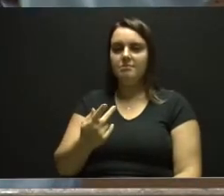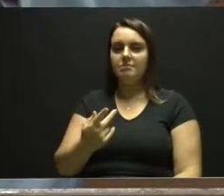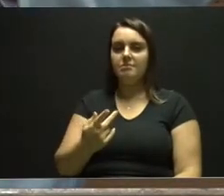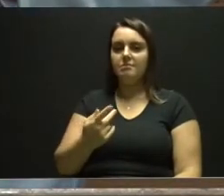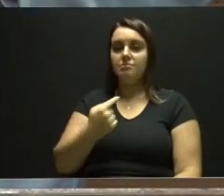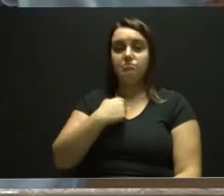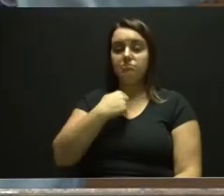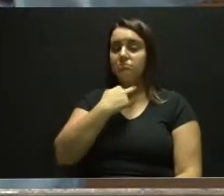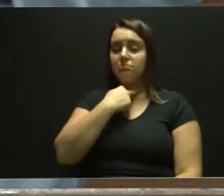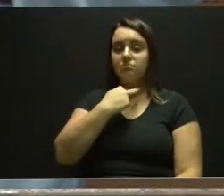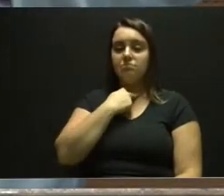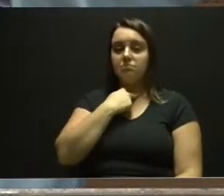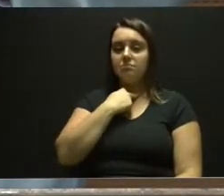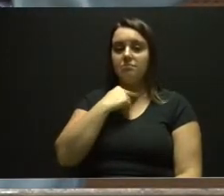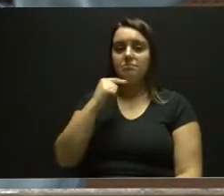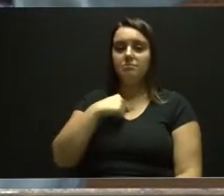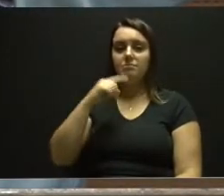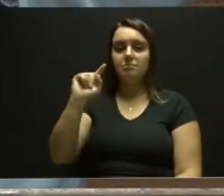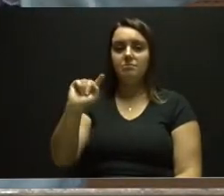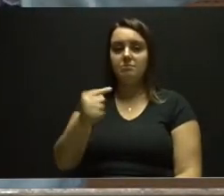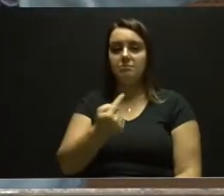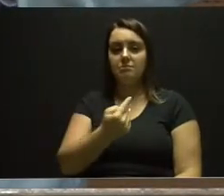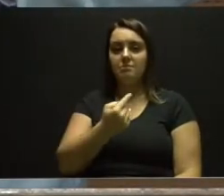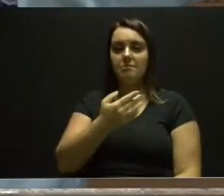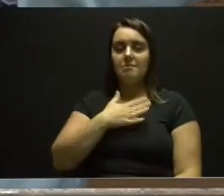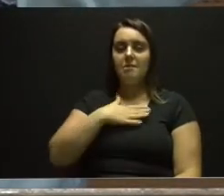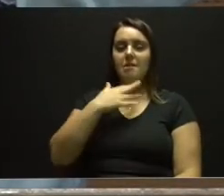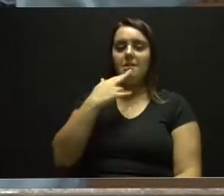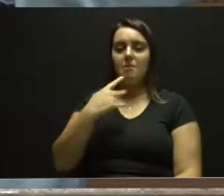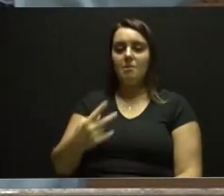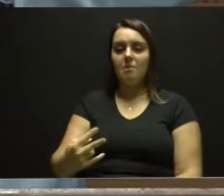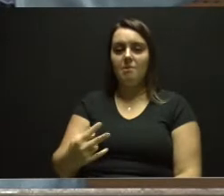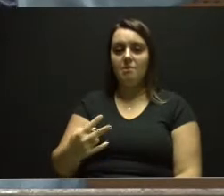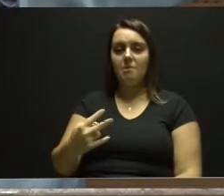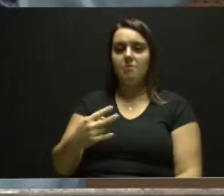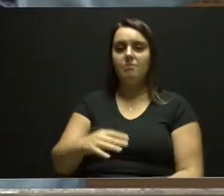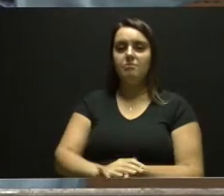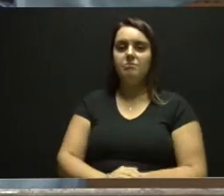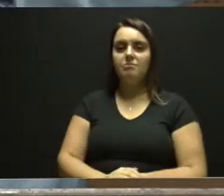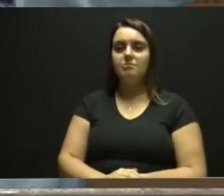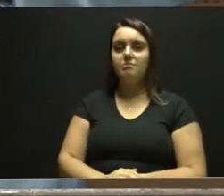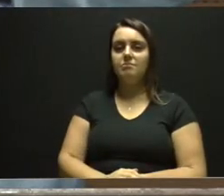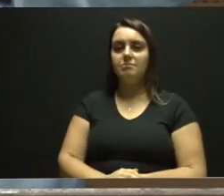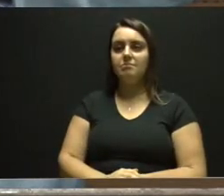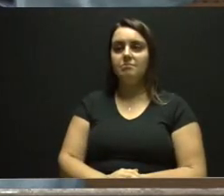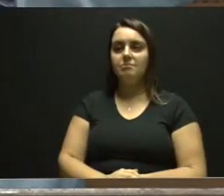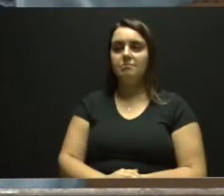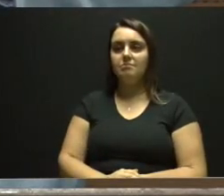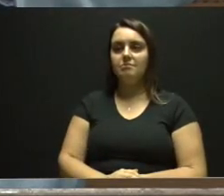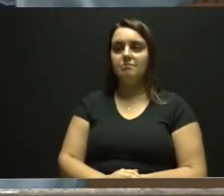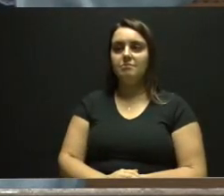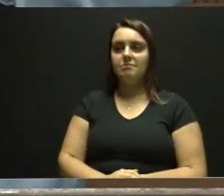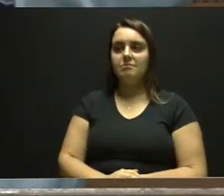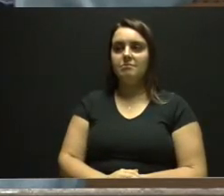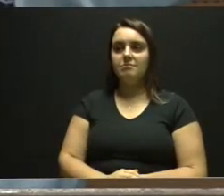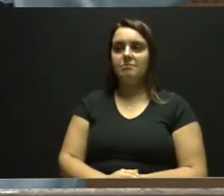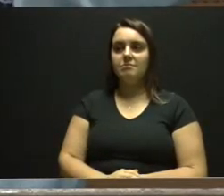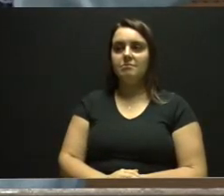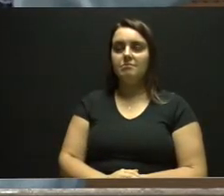eu não posso é negá a minha negritude isso que eu não posso negar minha negritude